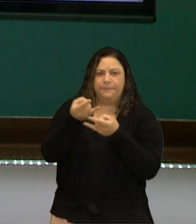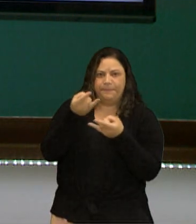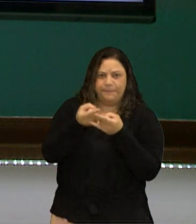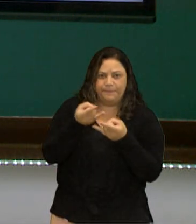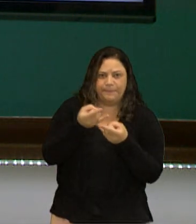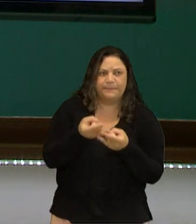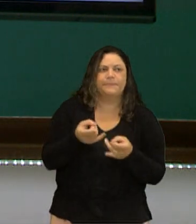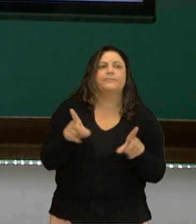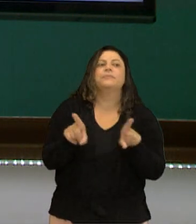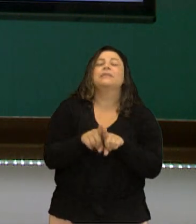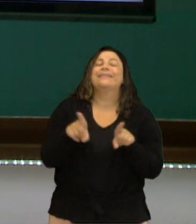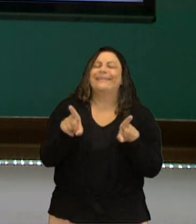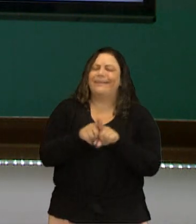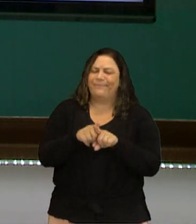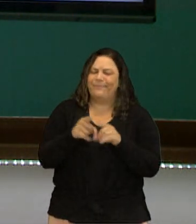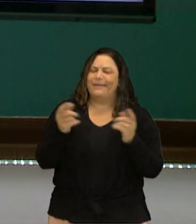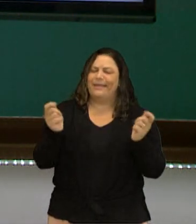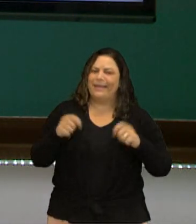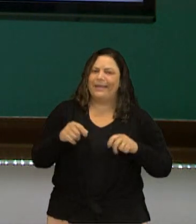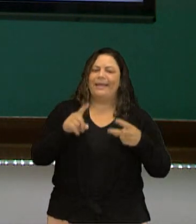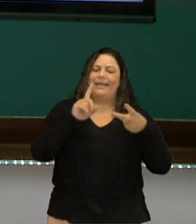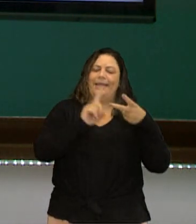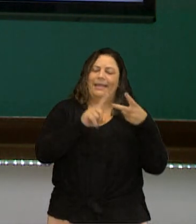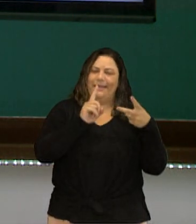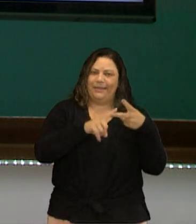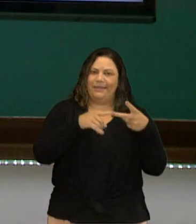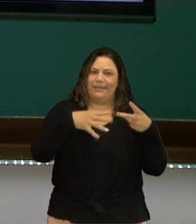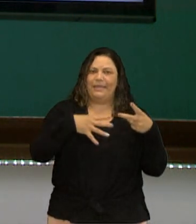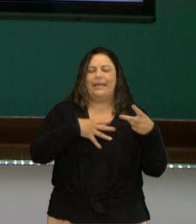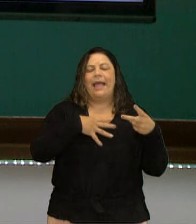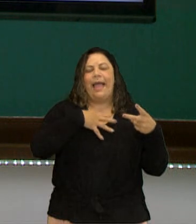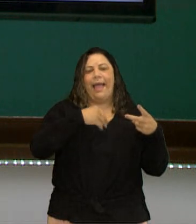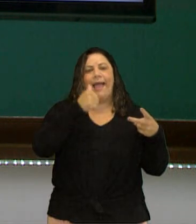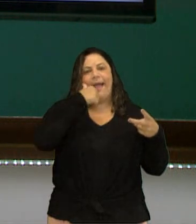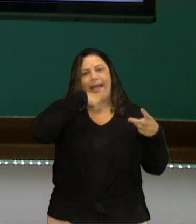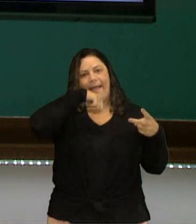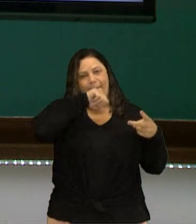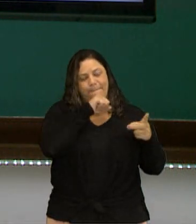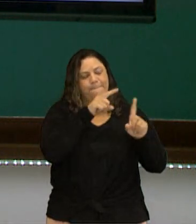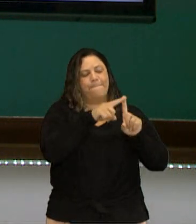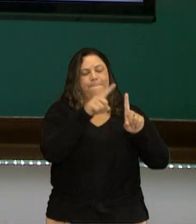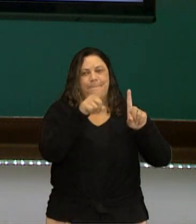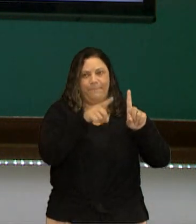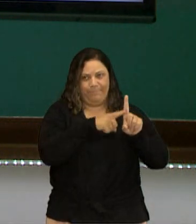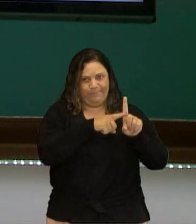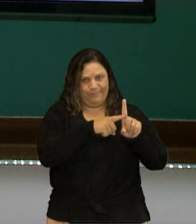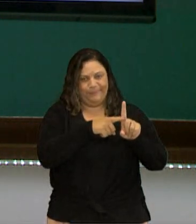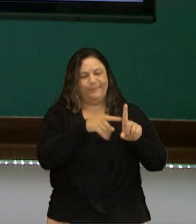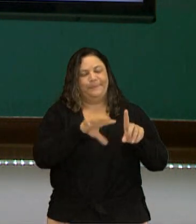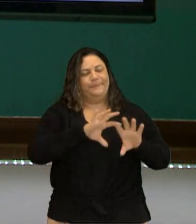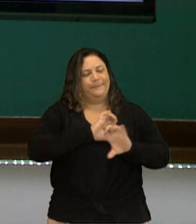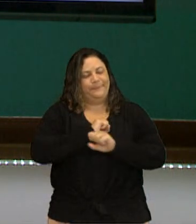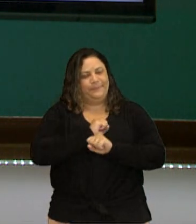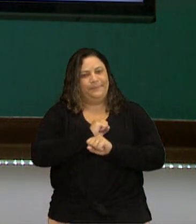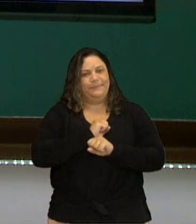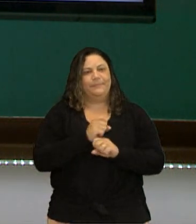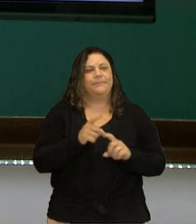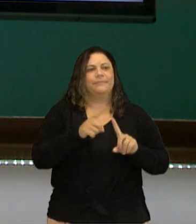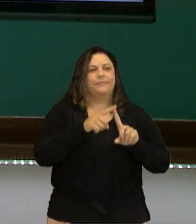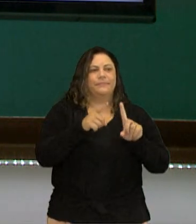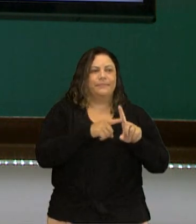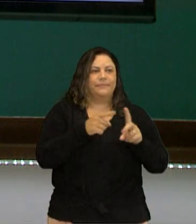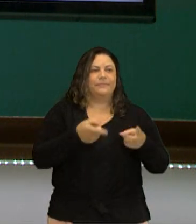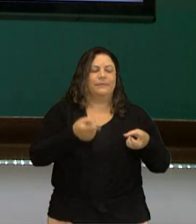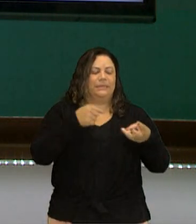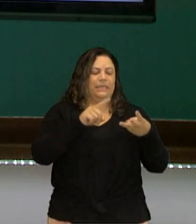preservativo também é passada de mãe para filho ou de mãe para filha durante a gestação